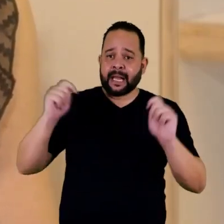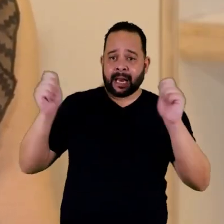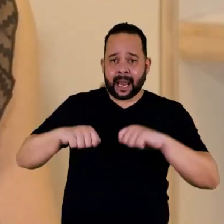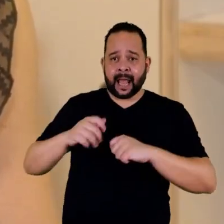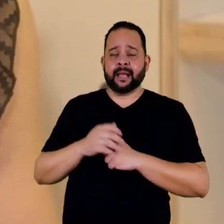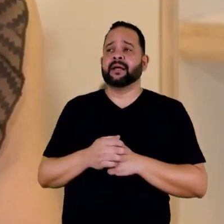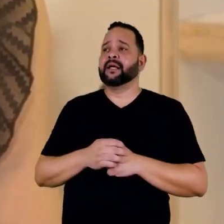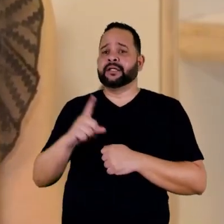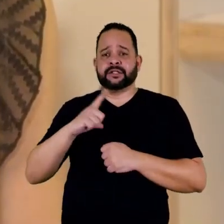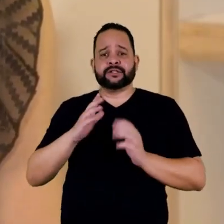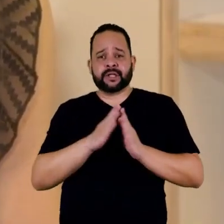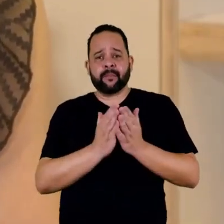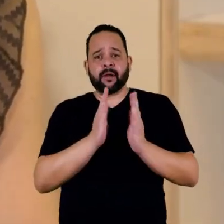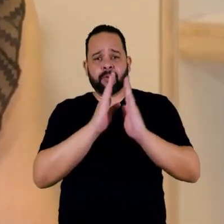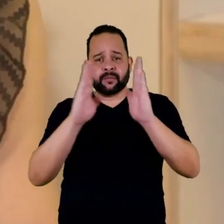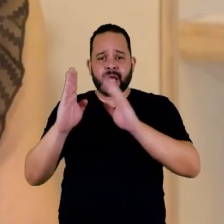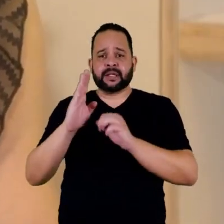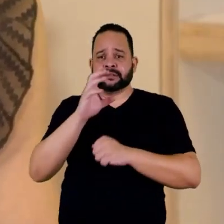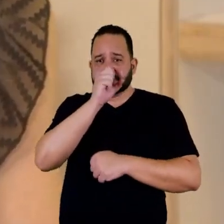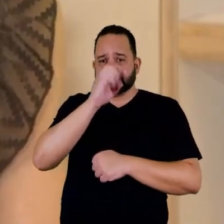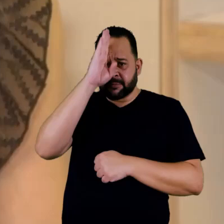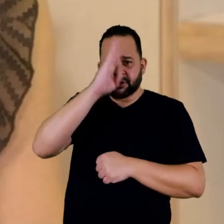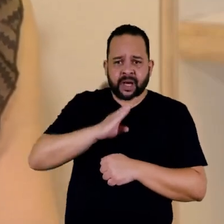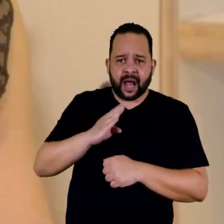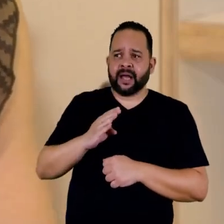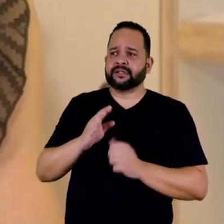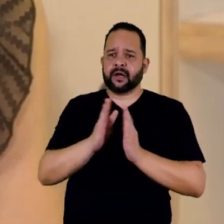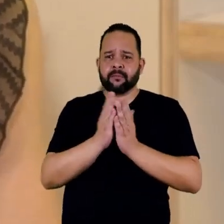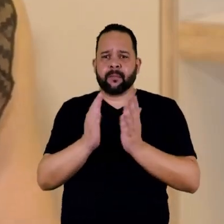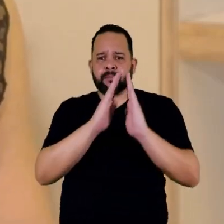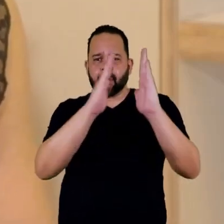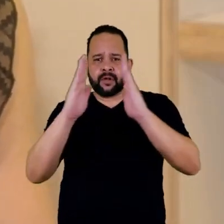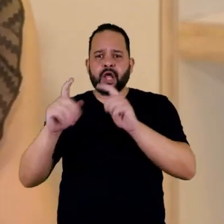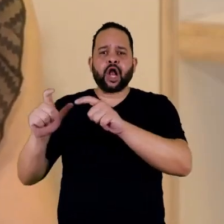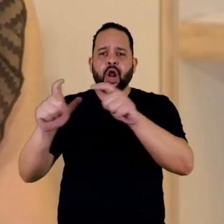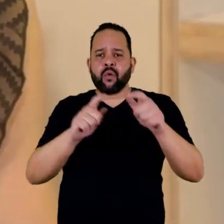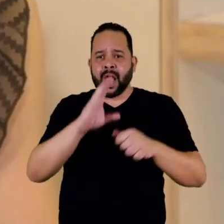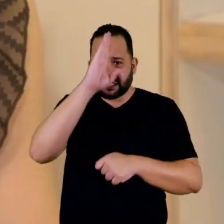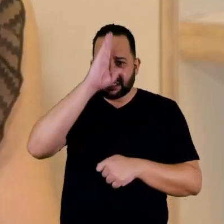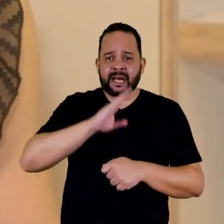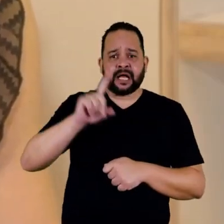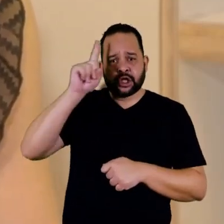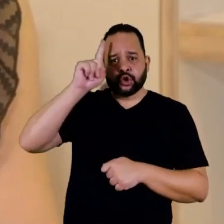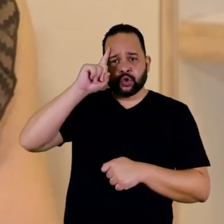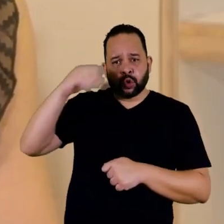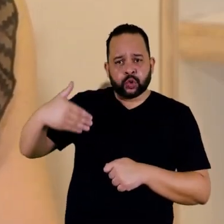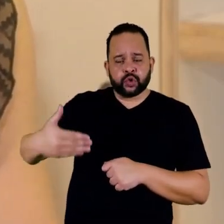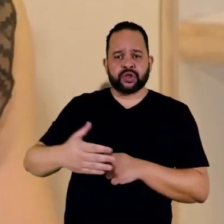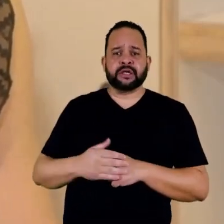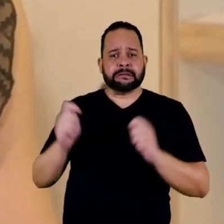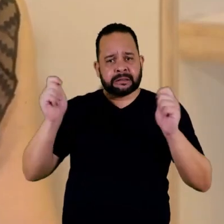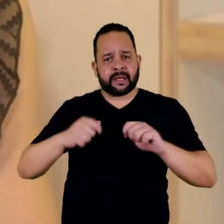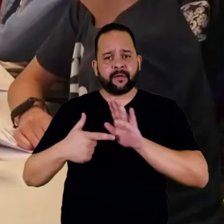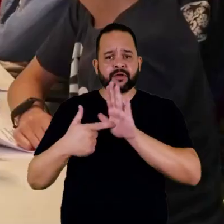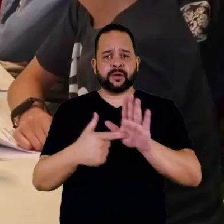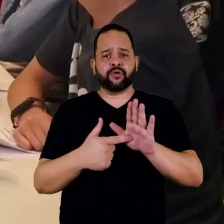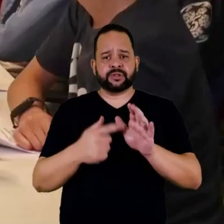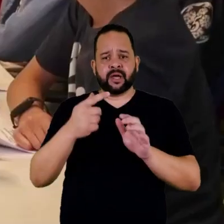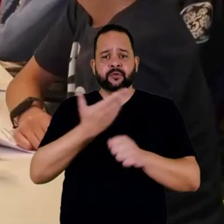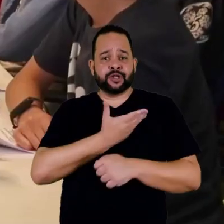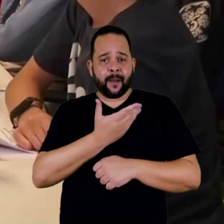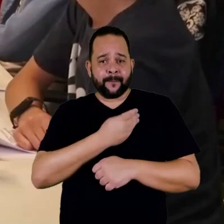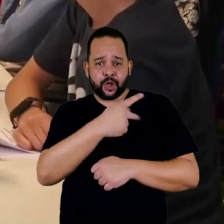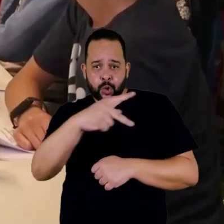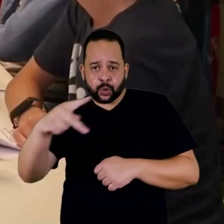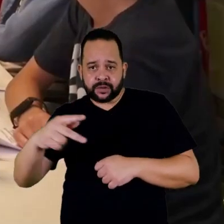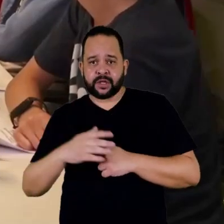a Pinacoteca de sábada de graça as bibliotecas são de graça todos os dias então assim coisas que vocês podem mostrar para que os